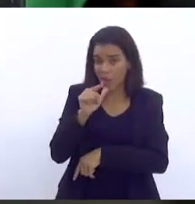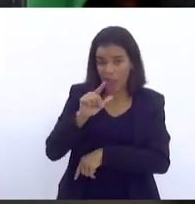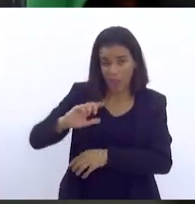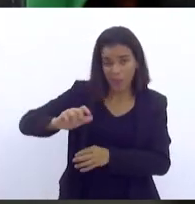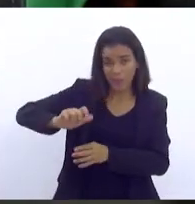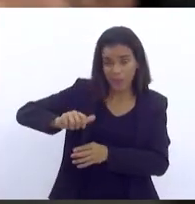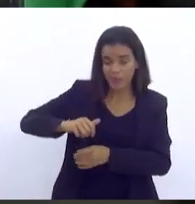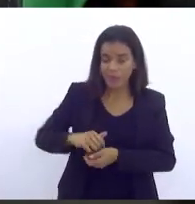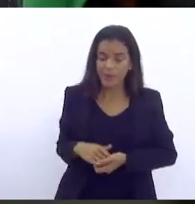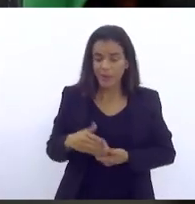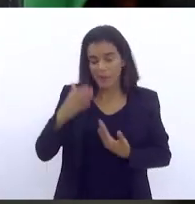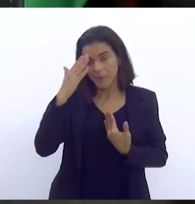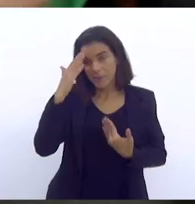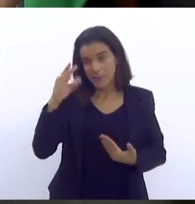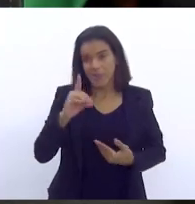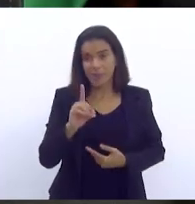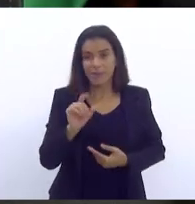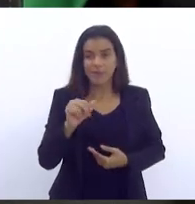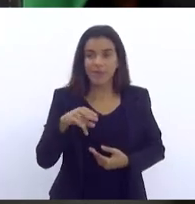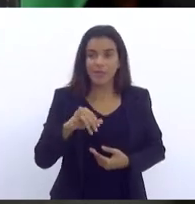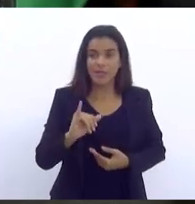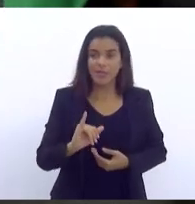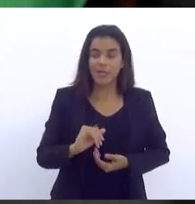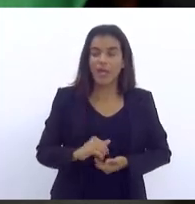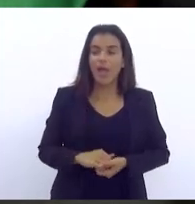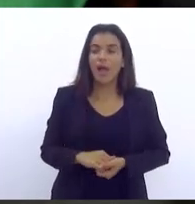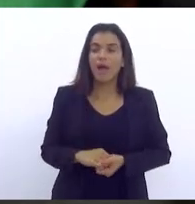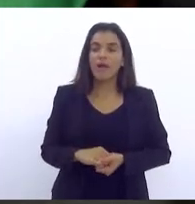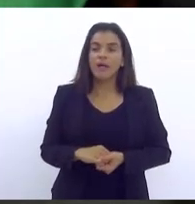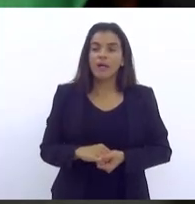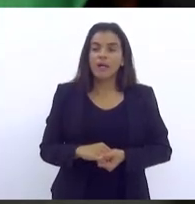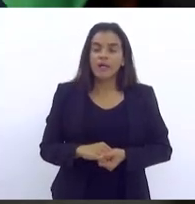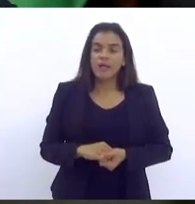torneiras Muito obrigado Dani um salve para todo todo